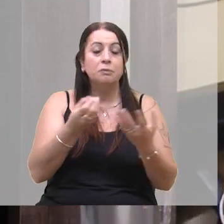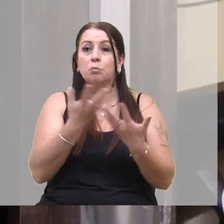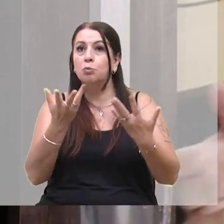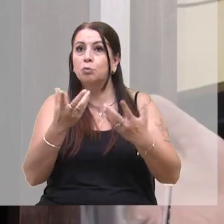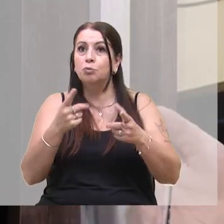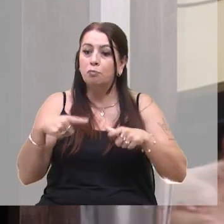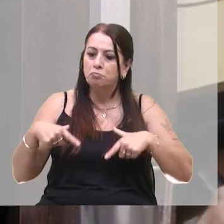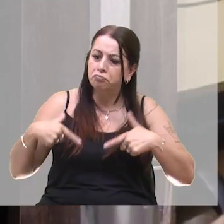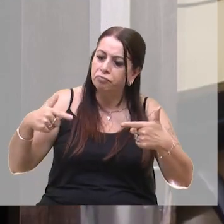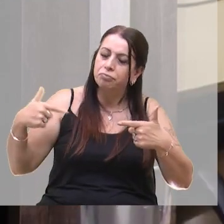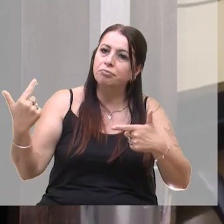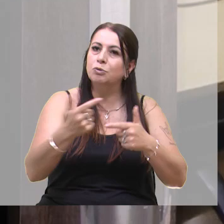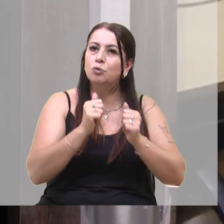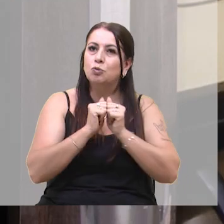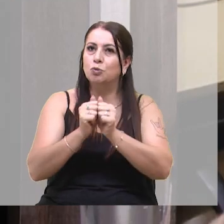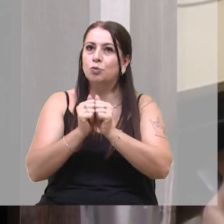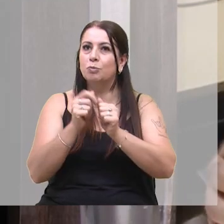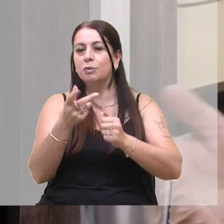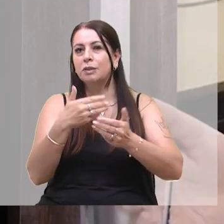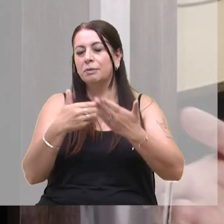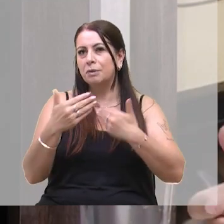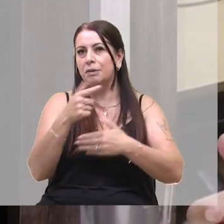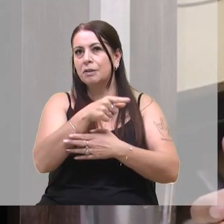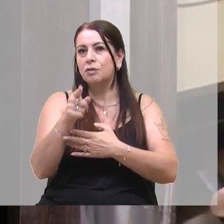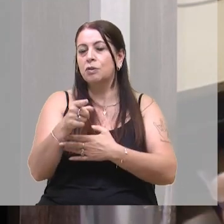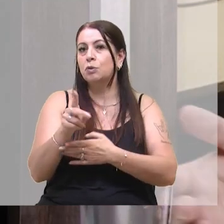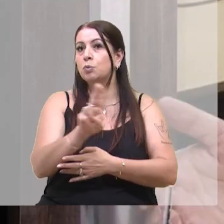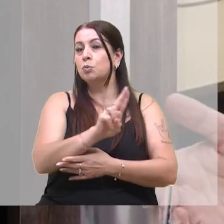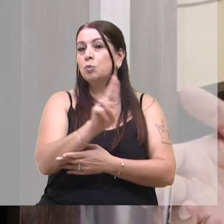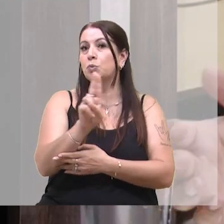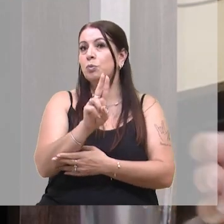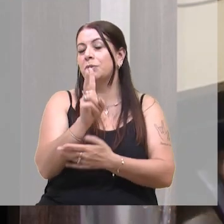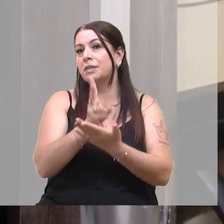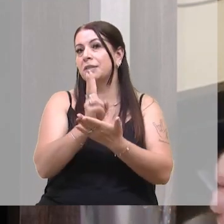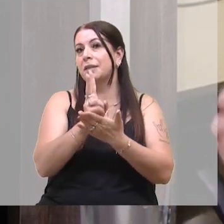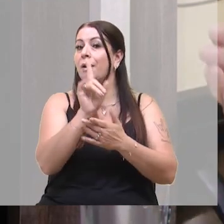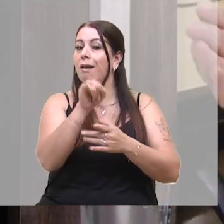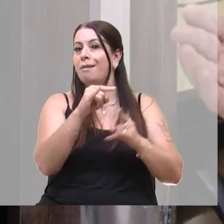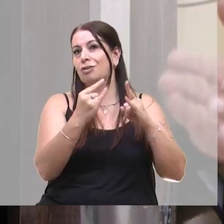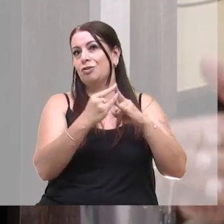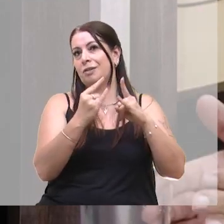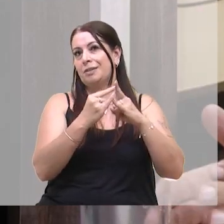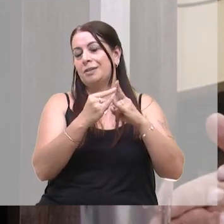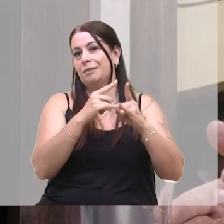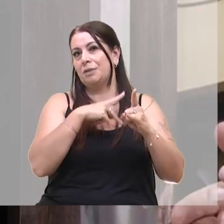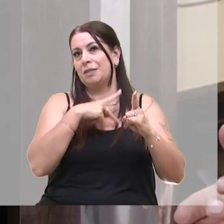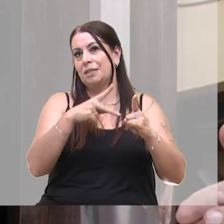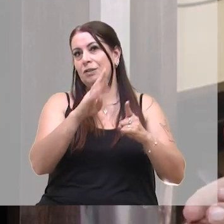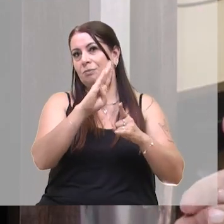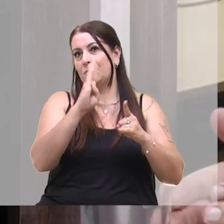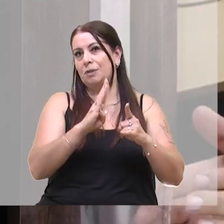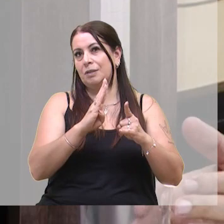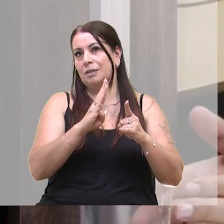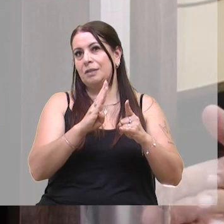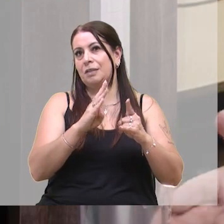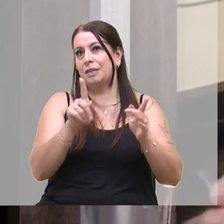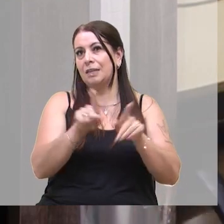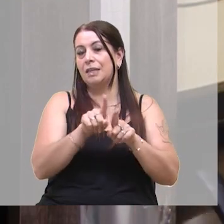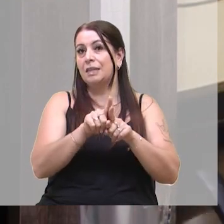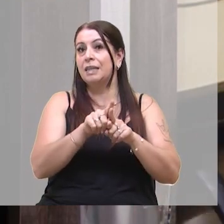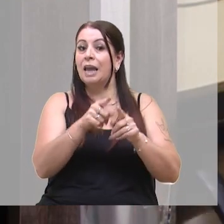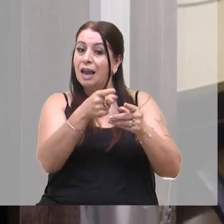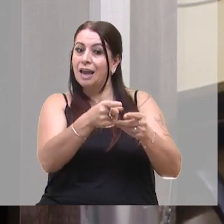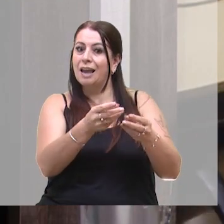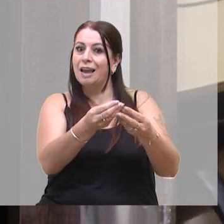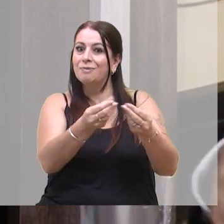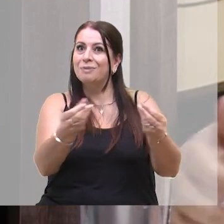faz uma grande força para que estejam aqui, porque independentemente do nome, sempre há a instituição Presidência da República, e é um patrimônio muito